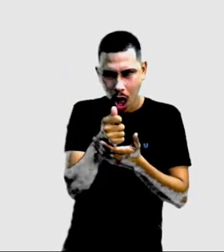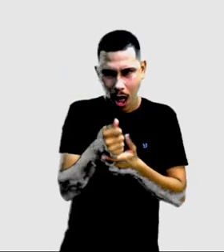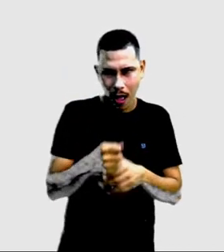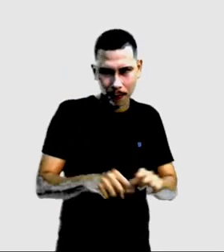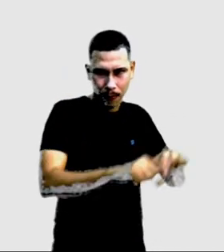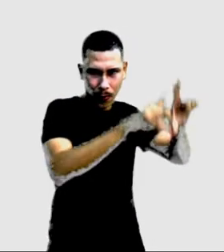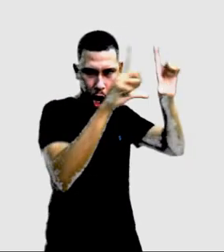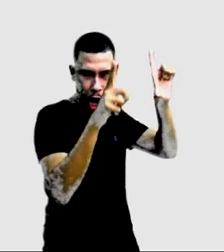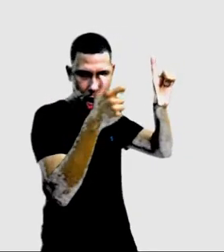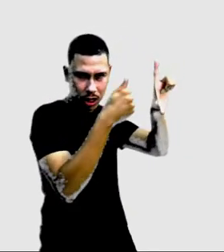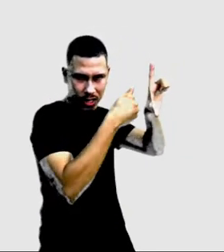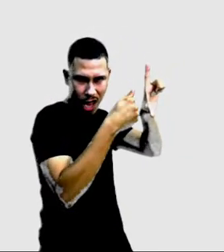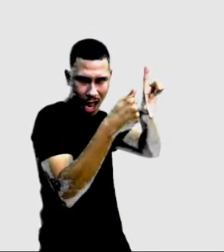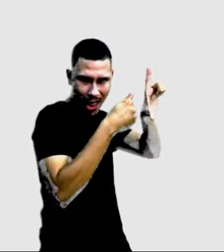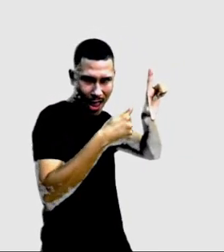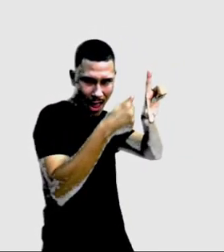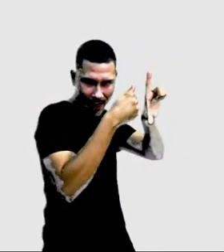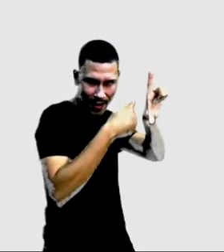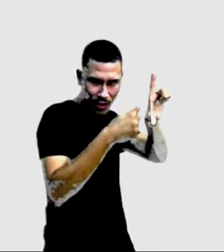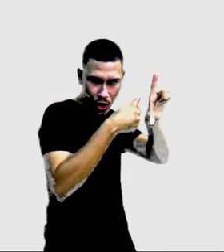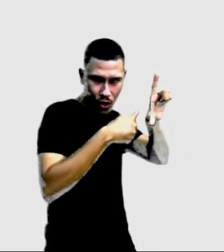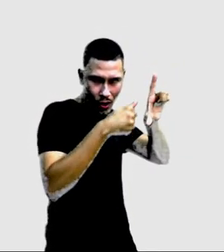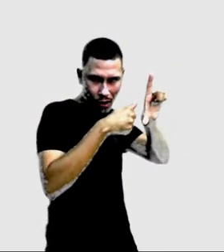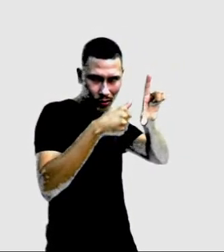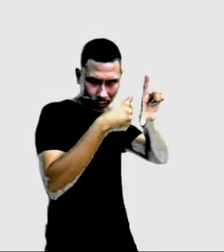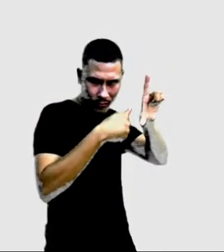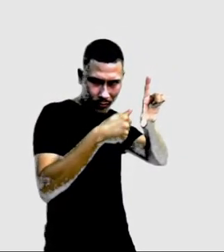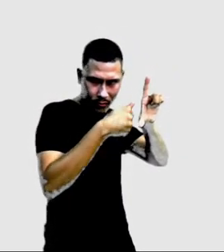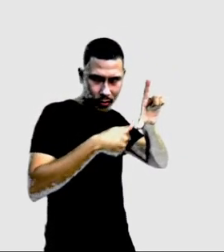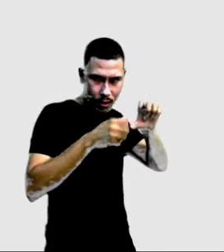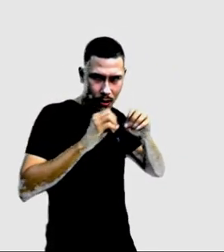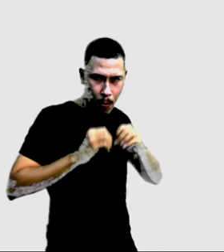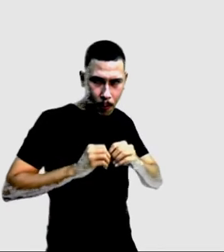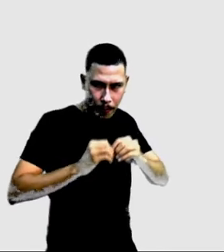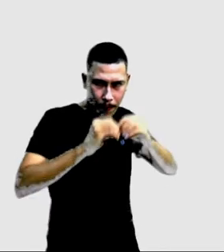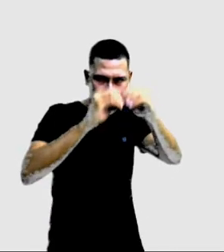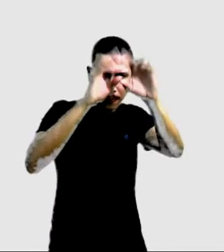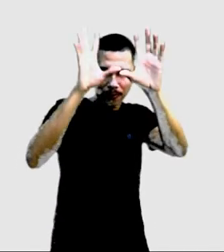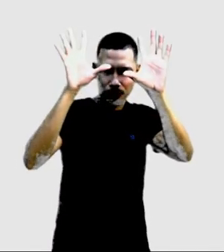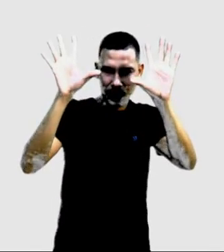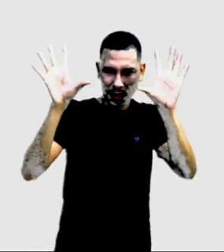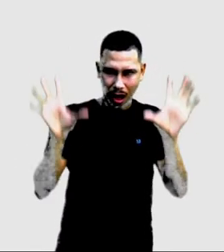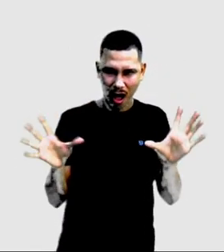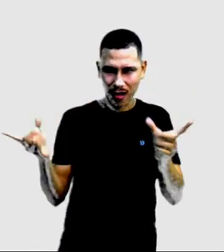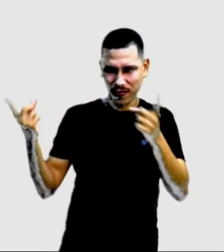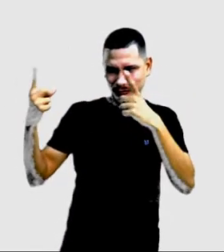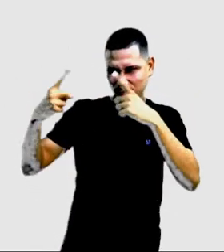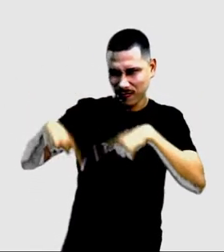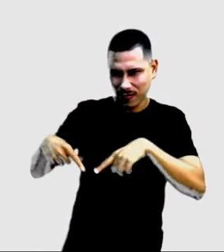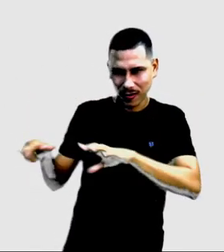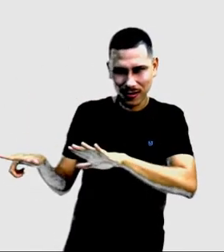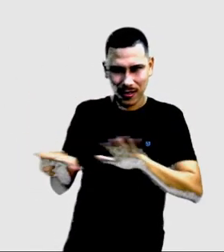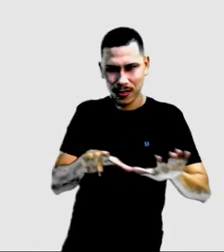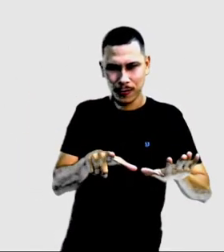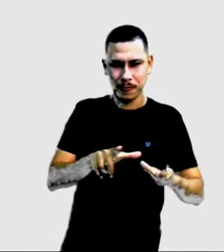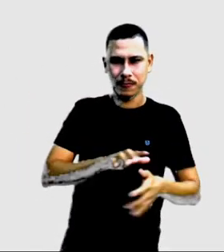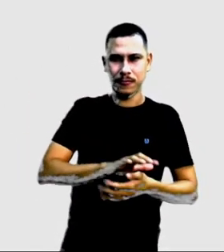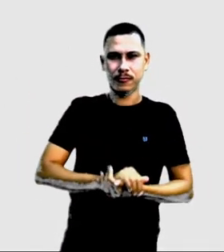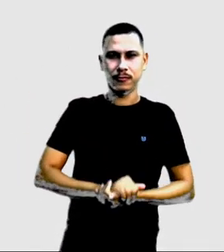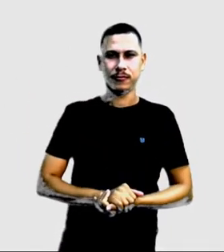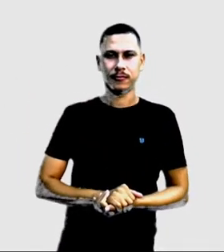TV, vai aparecer aqui esse QR Code, já está aparecendo agora, o QR Code. Você apontou, vai